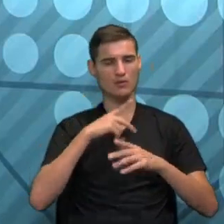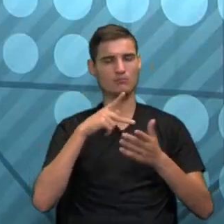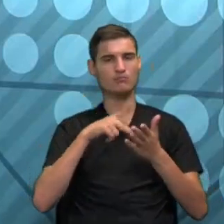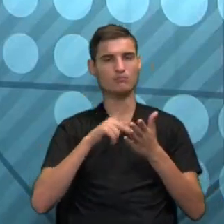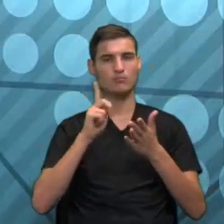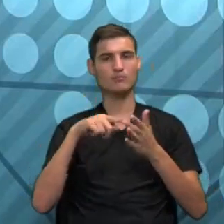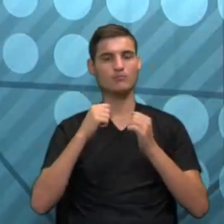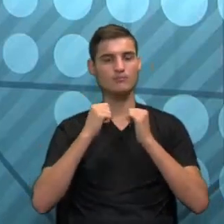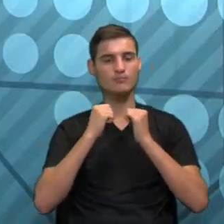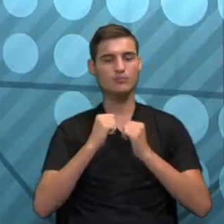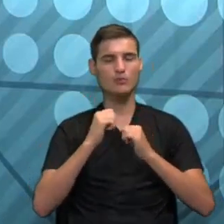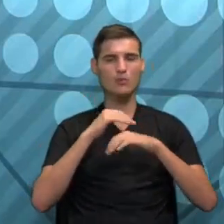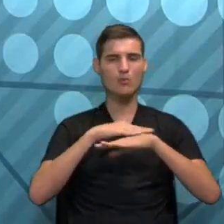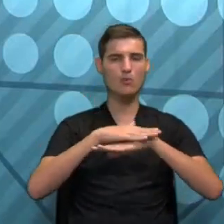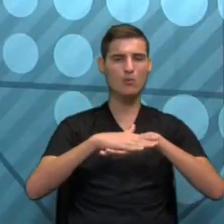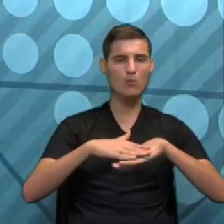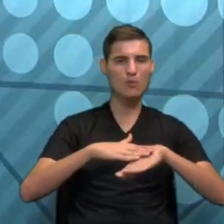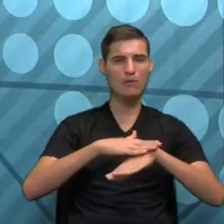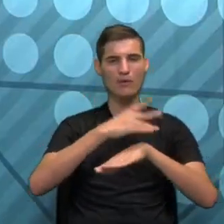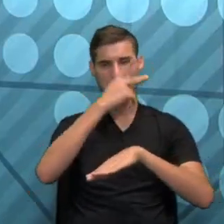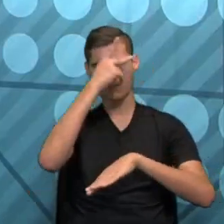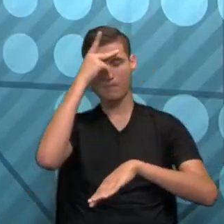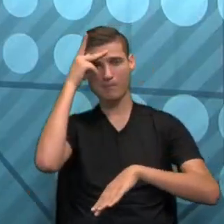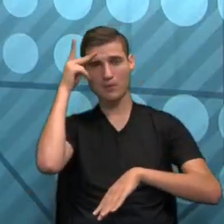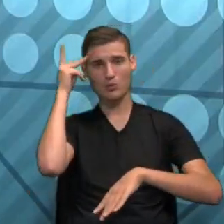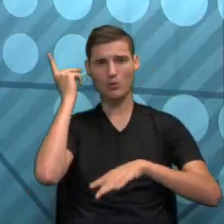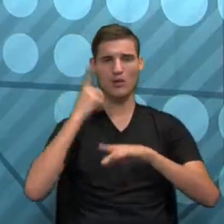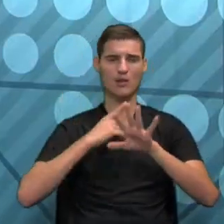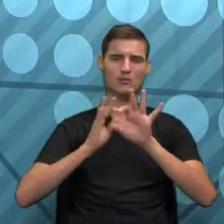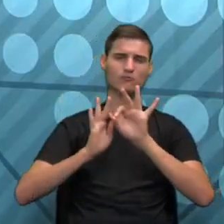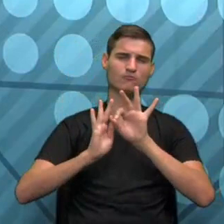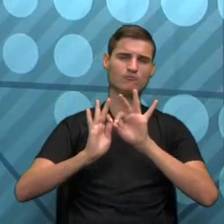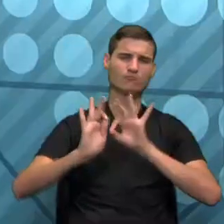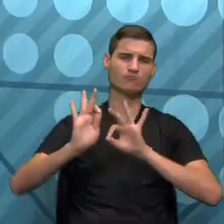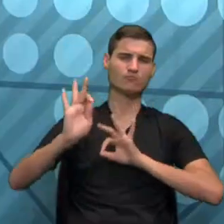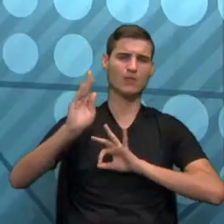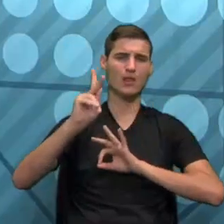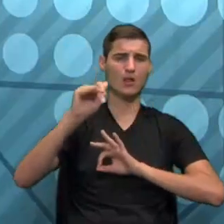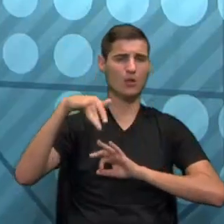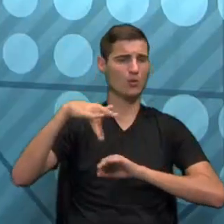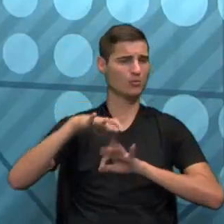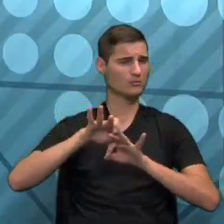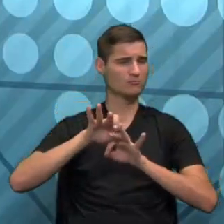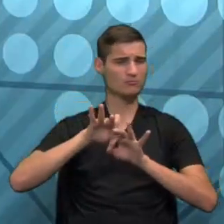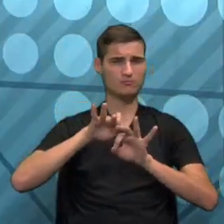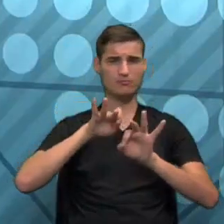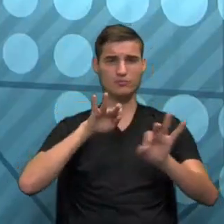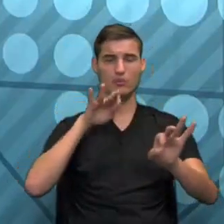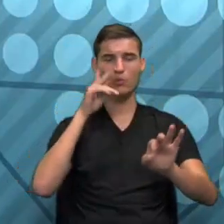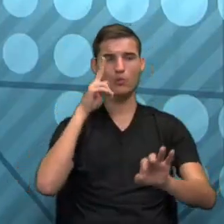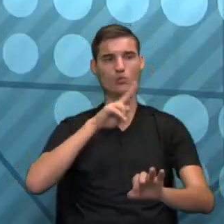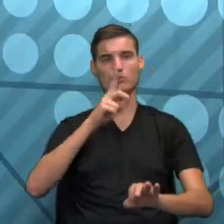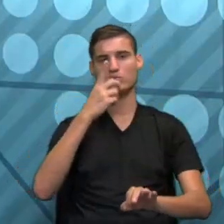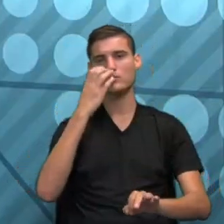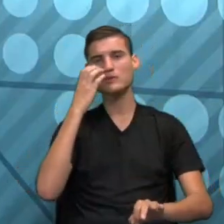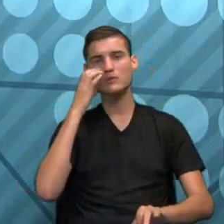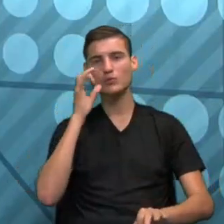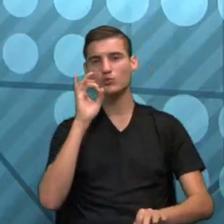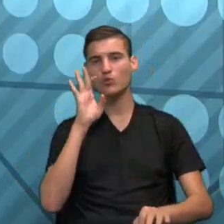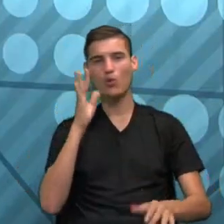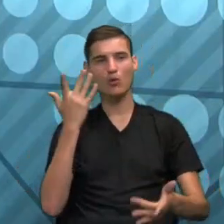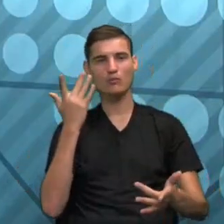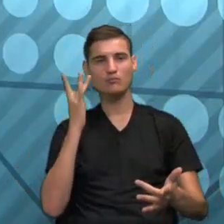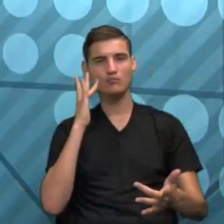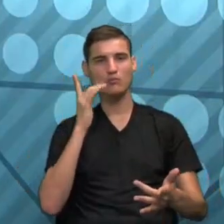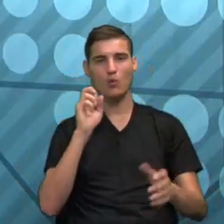a possibilidade de conversar com pessoas a quilômetros, a dezenas de quilômetros, centenas de quilômetros de distância, através de um smartphone, de